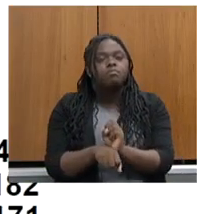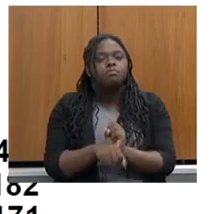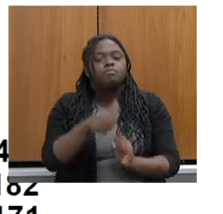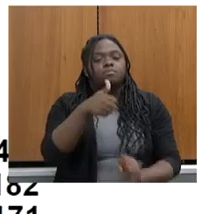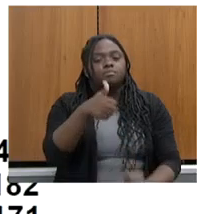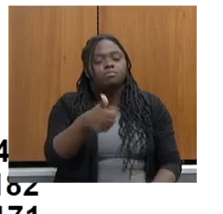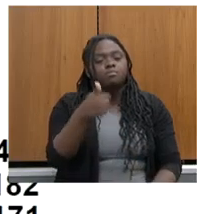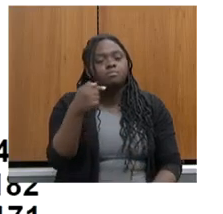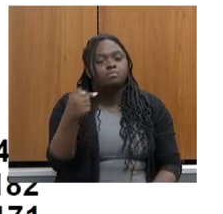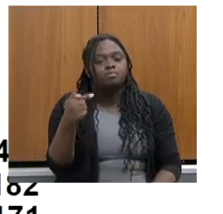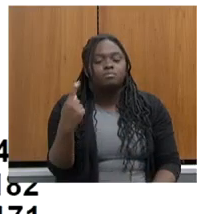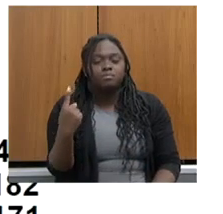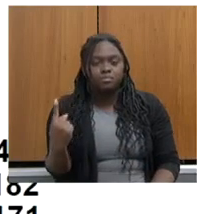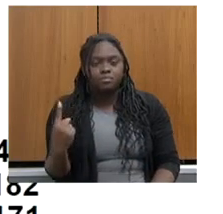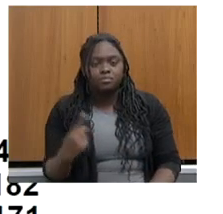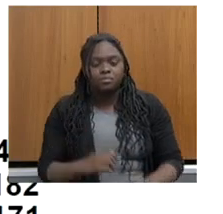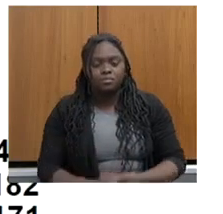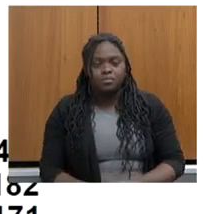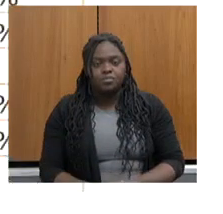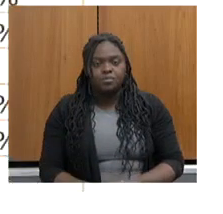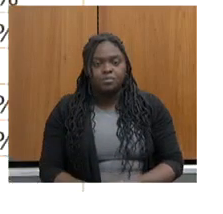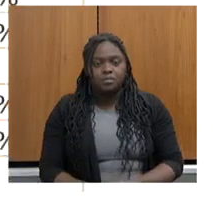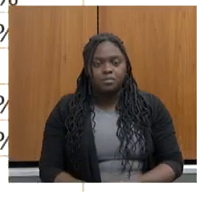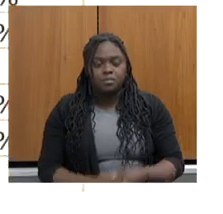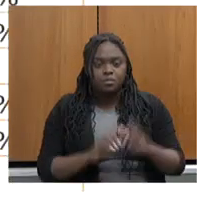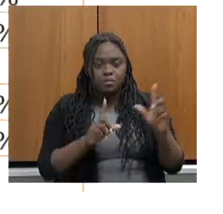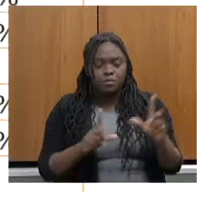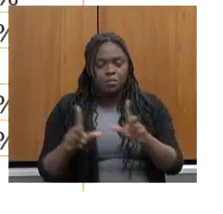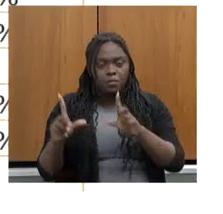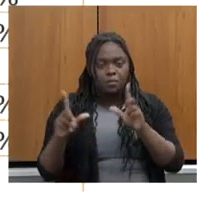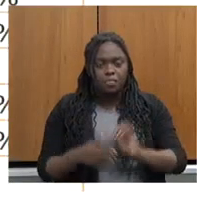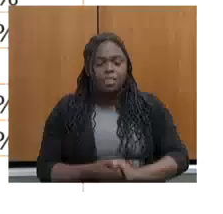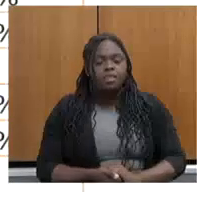171 próximo por favor